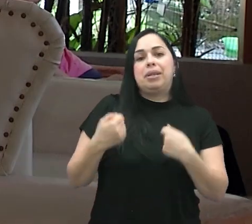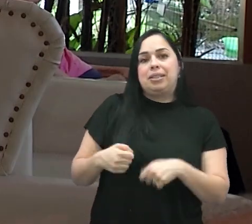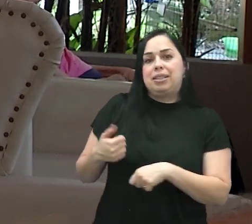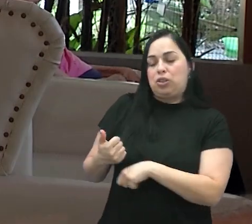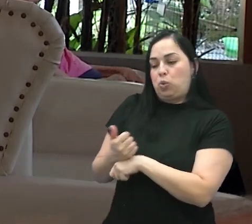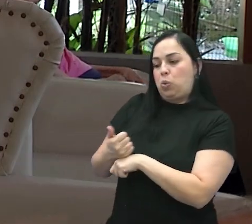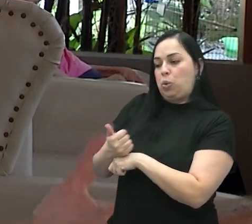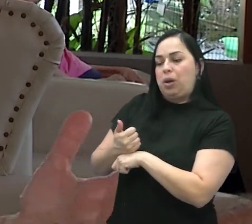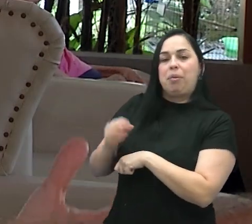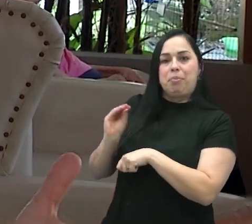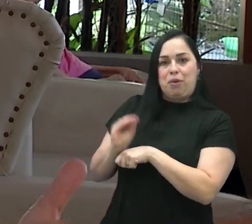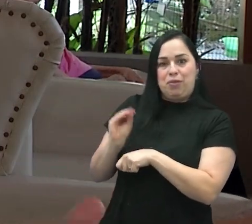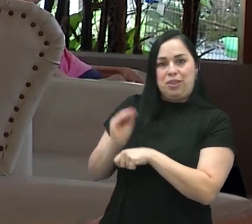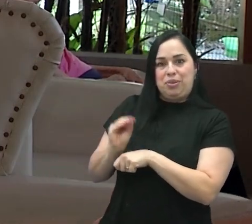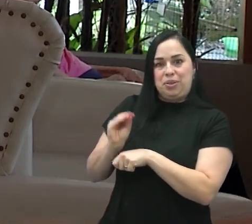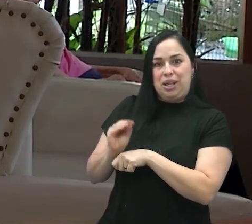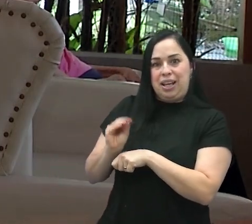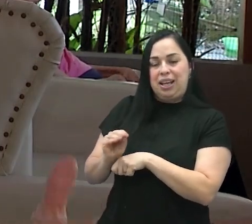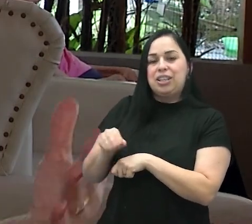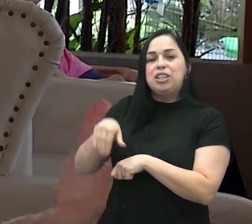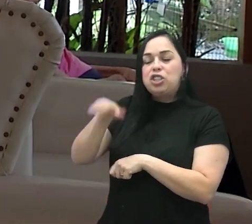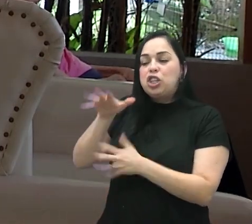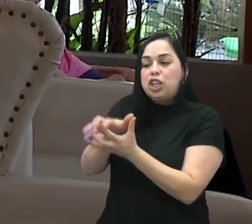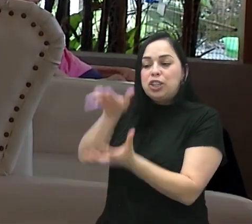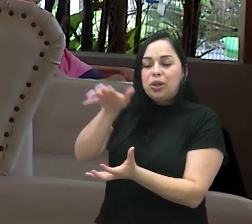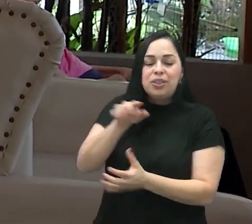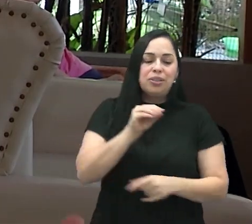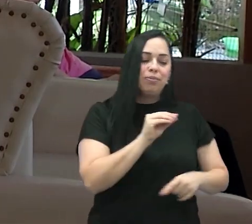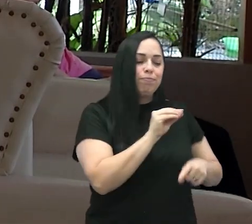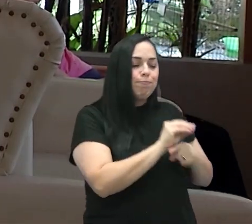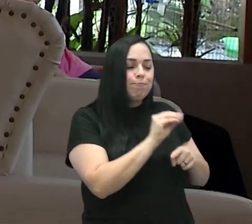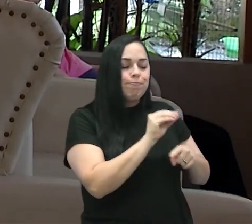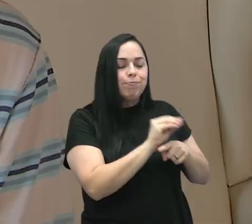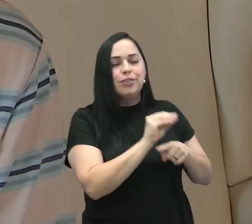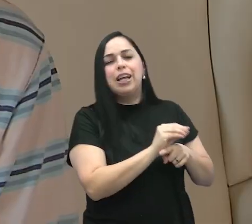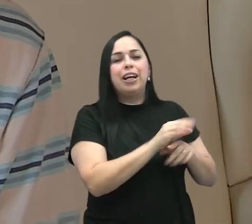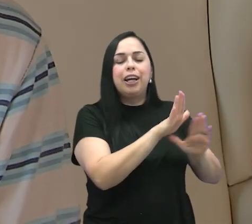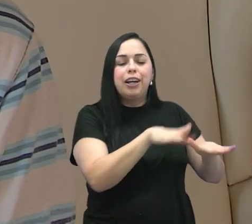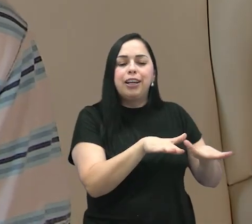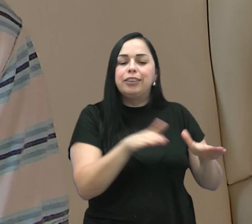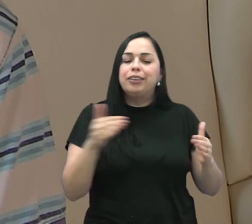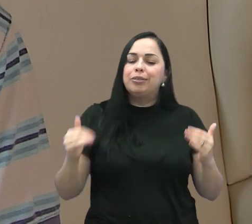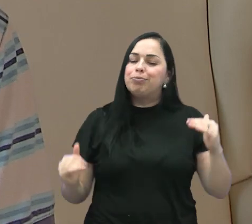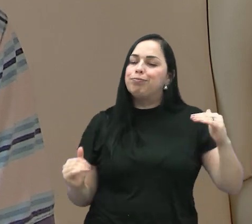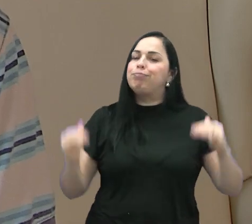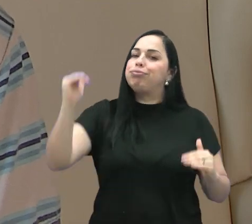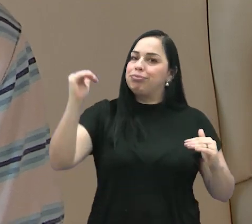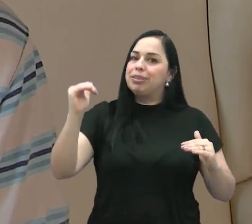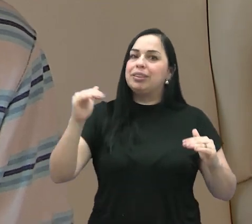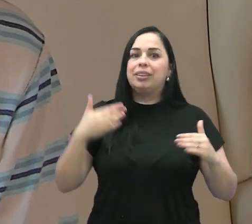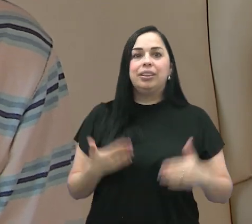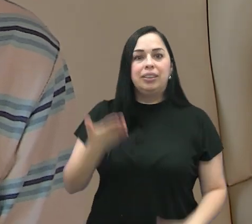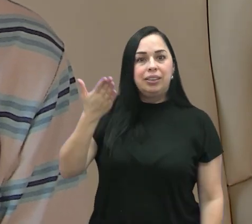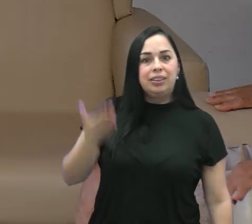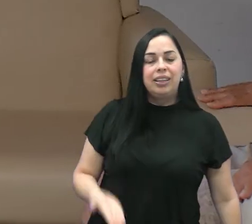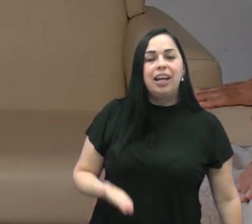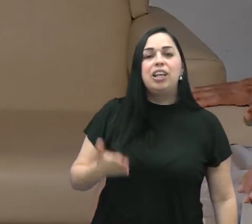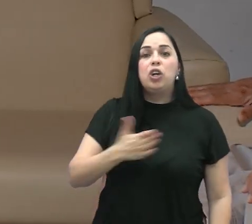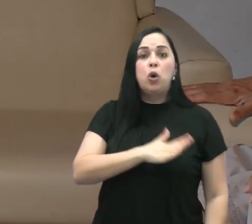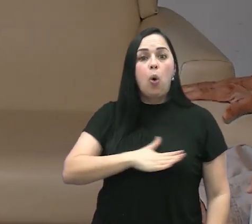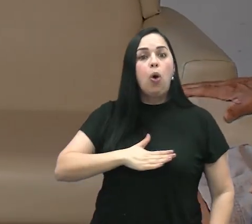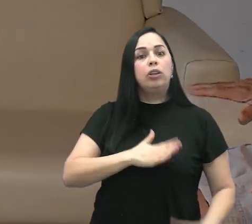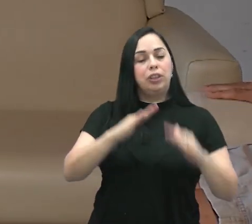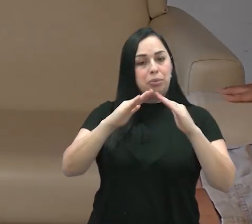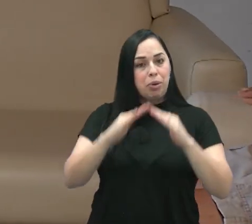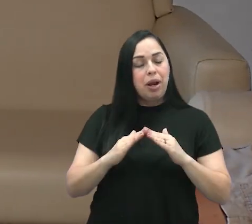profissional cuidador. Eu falo que nós vamos ter que ter mais cuidadores de idosos do que babás. O seu Elbert tem 71 anos e